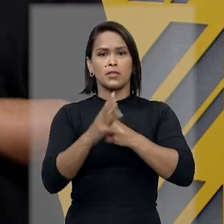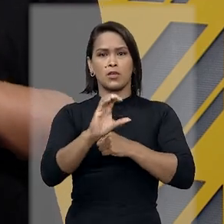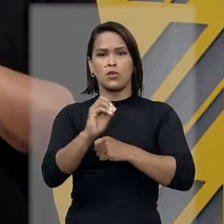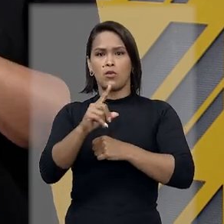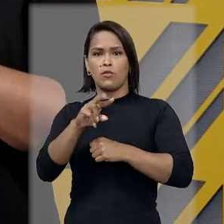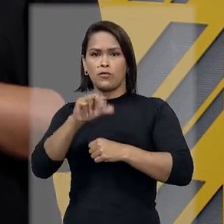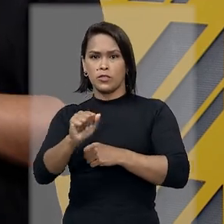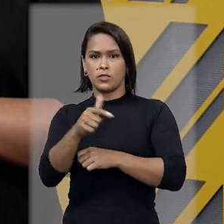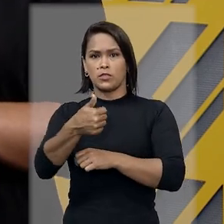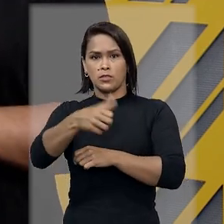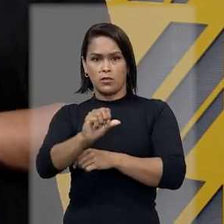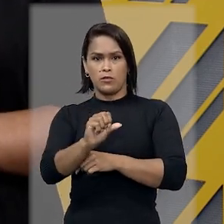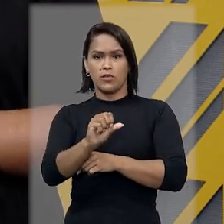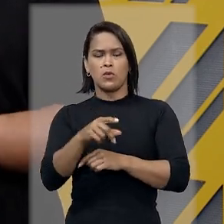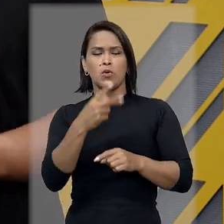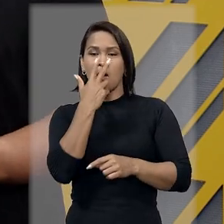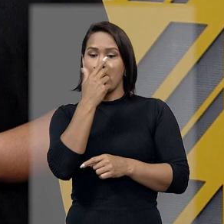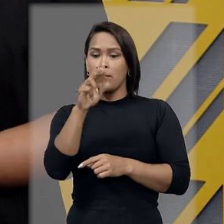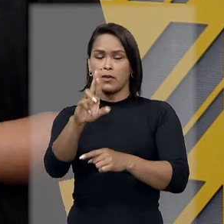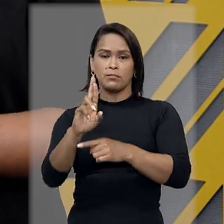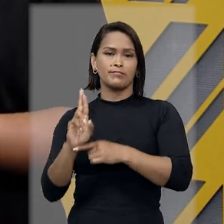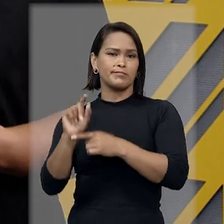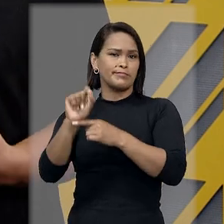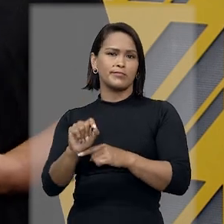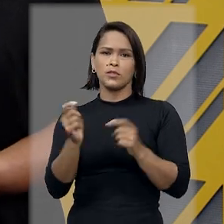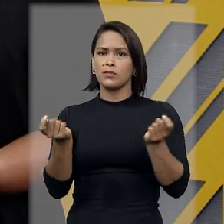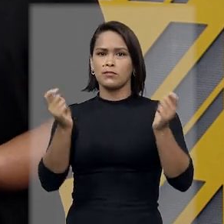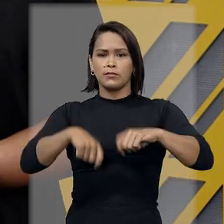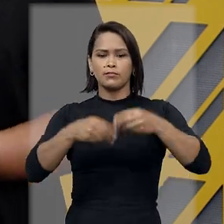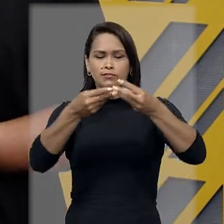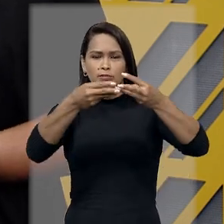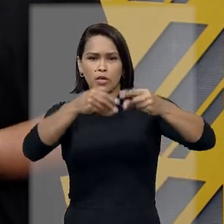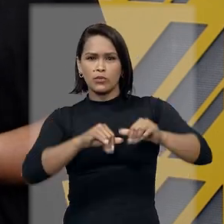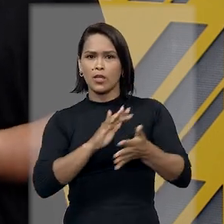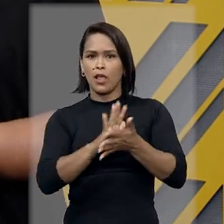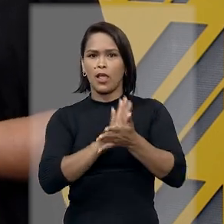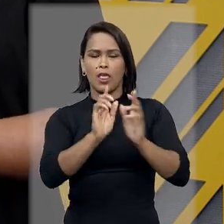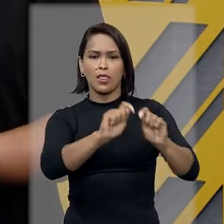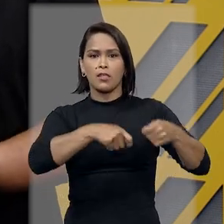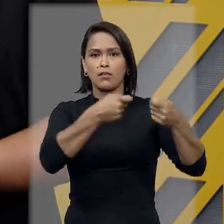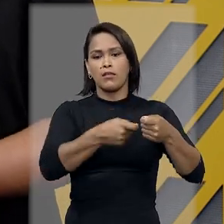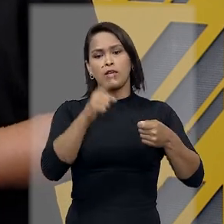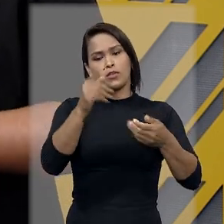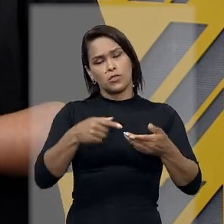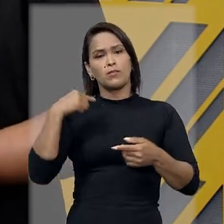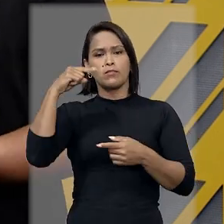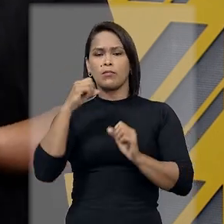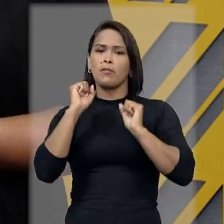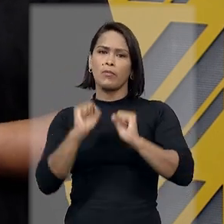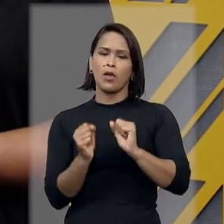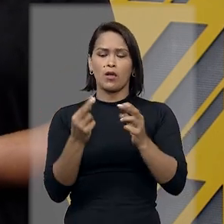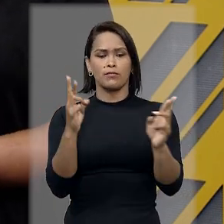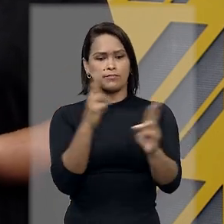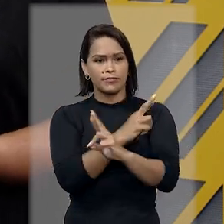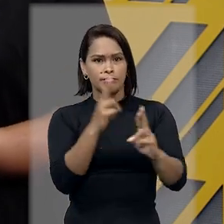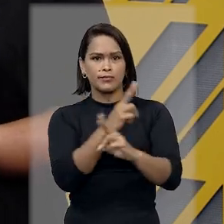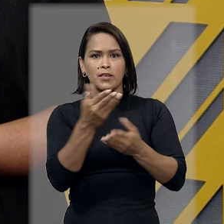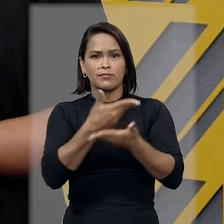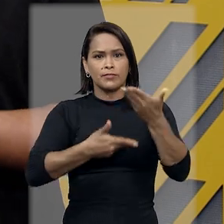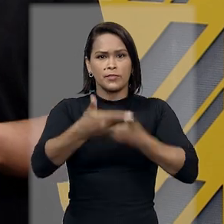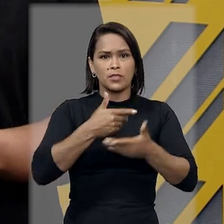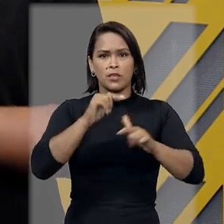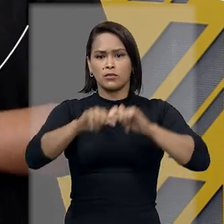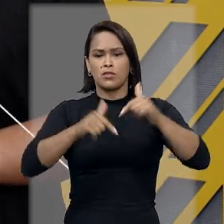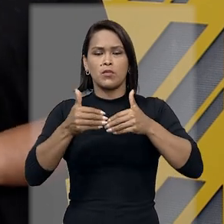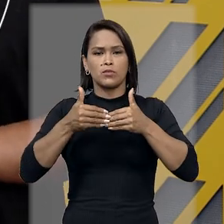da Covid-19, o que para o relator não vai prejudicar a defesa, já que os advogados podem se revezar na área de